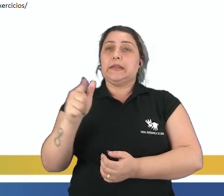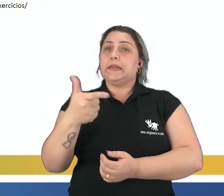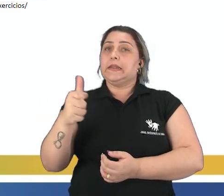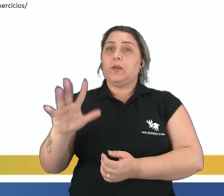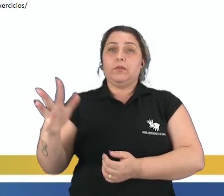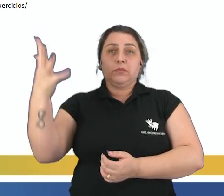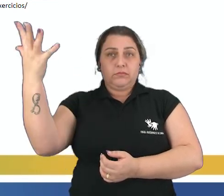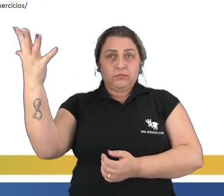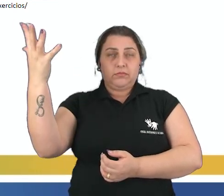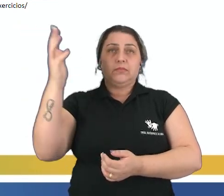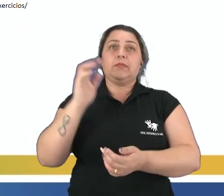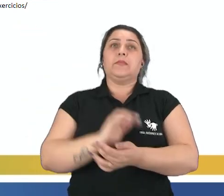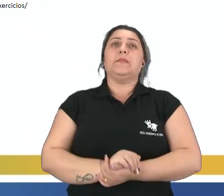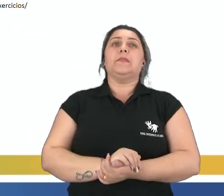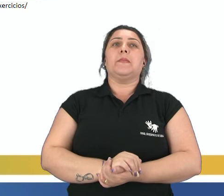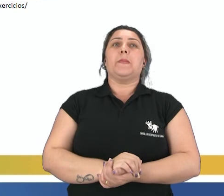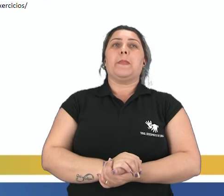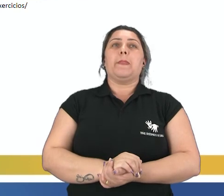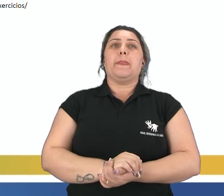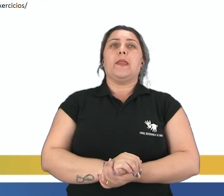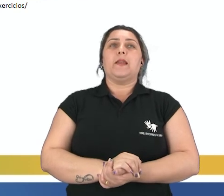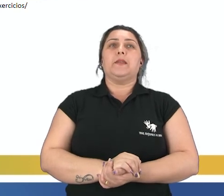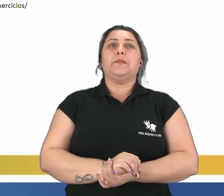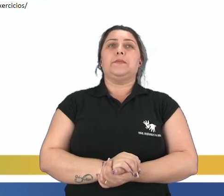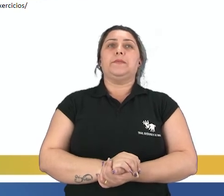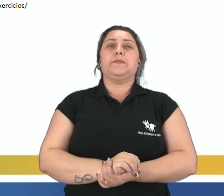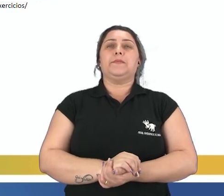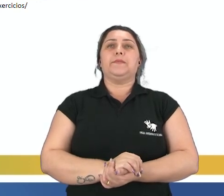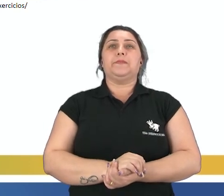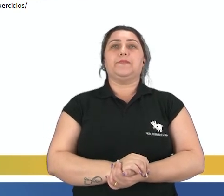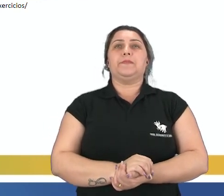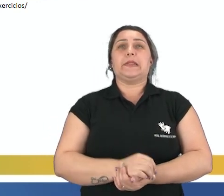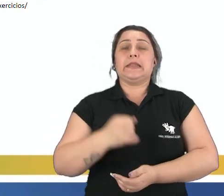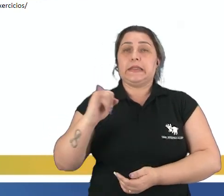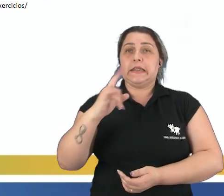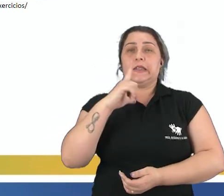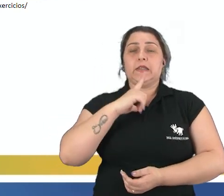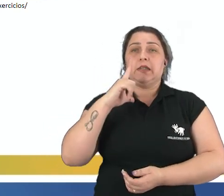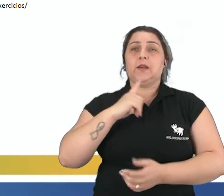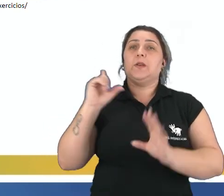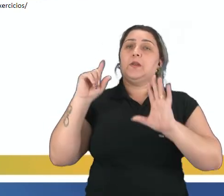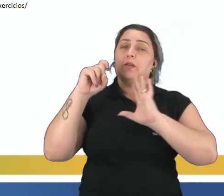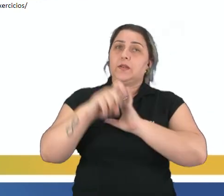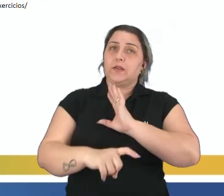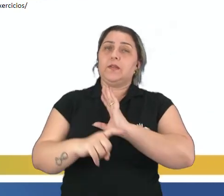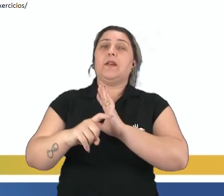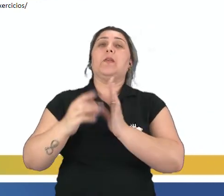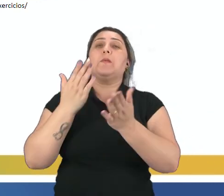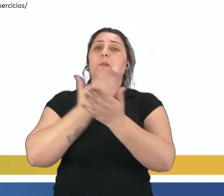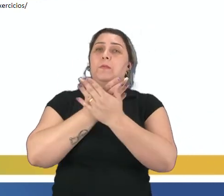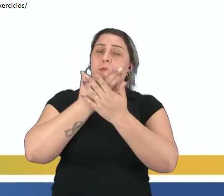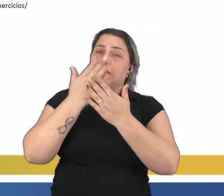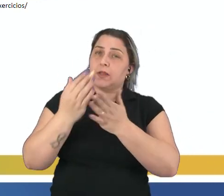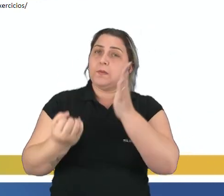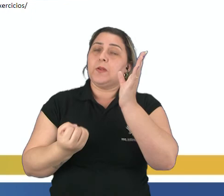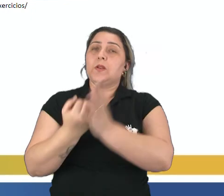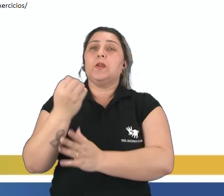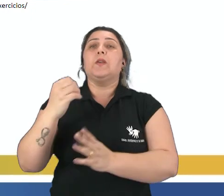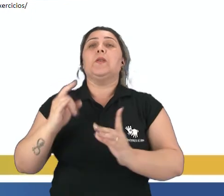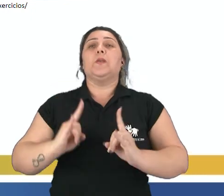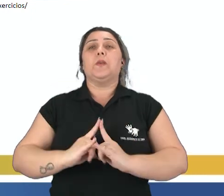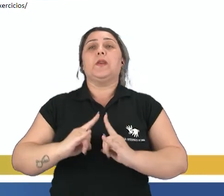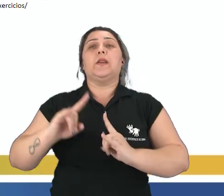da menstruação e no início de um novo ciclo. Só que, se houver a fecundação, vai começar a produção do